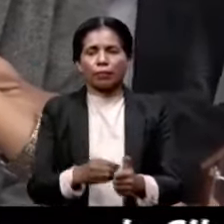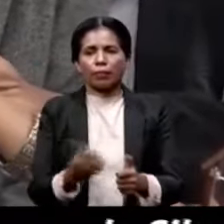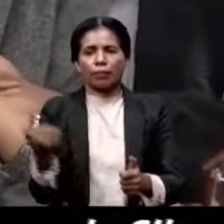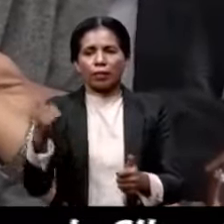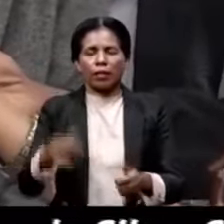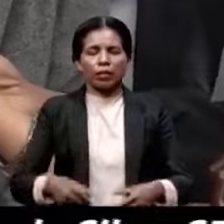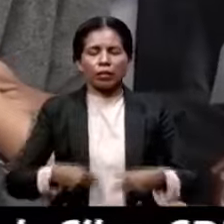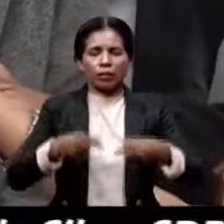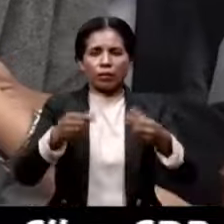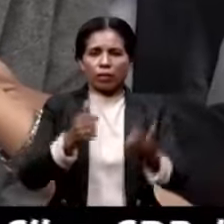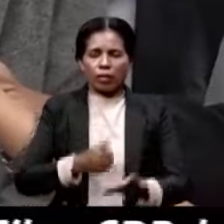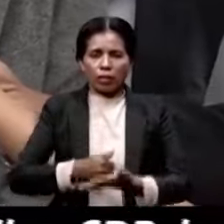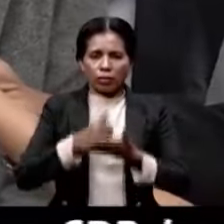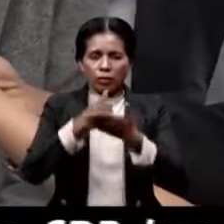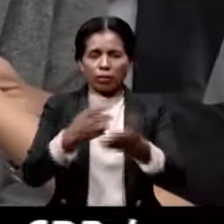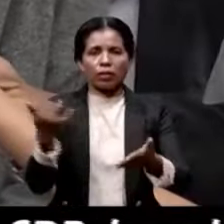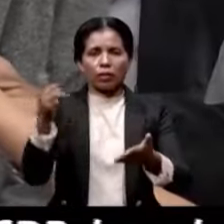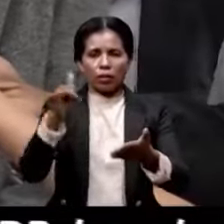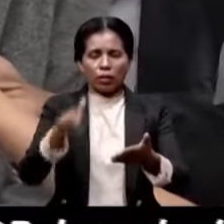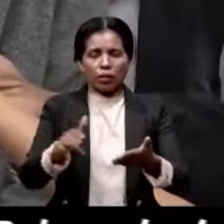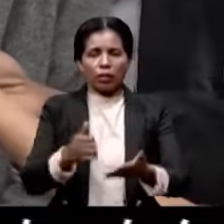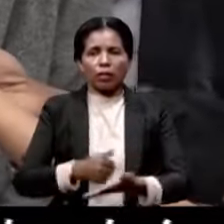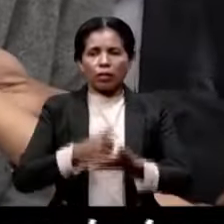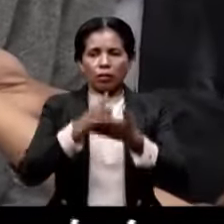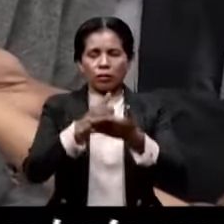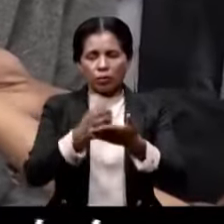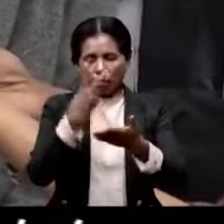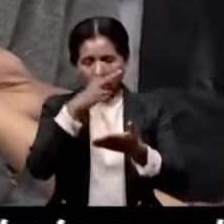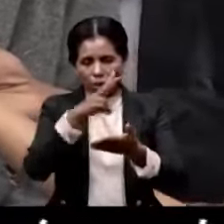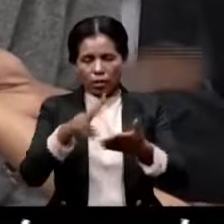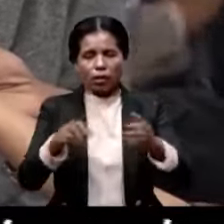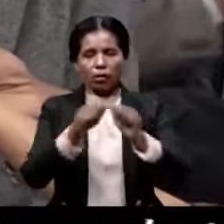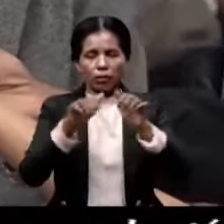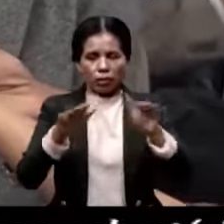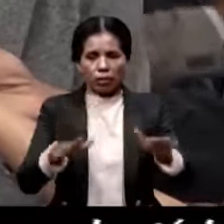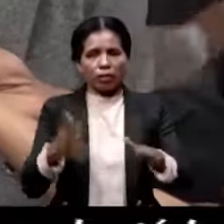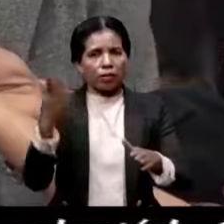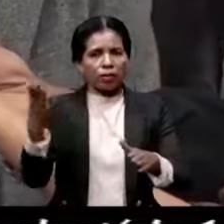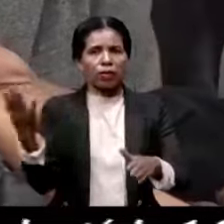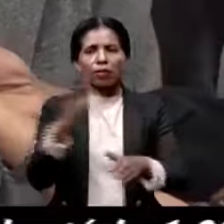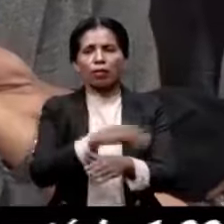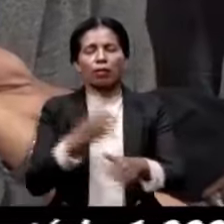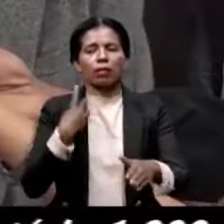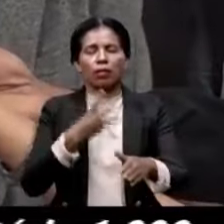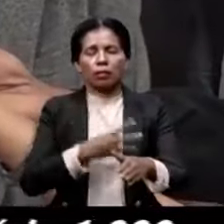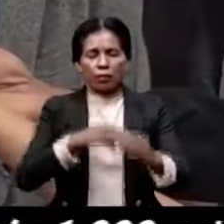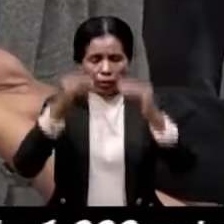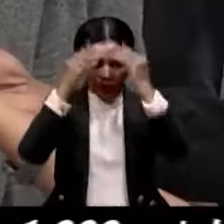bem a sua assistência, ou ajuda a modernizar o sistema de administração em Neva. E nós, a minha